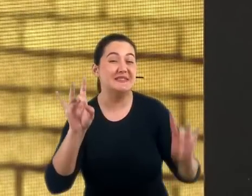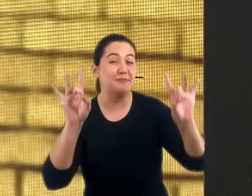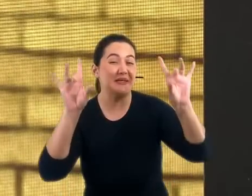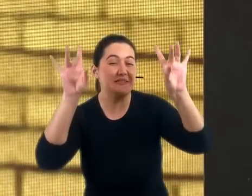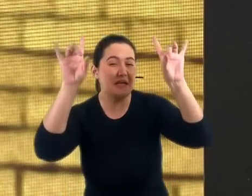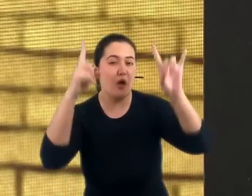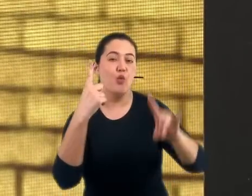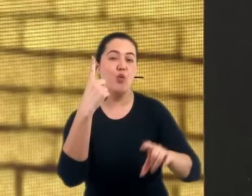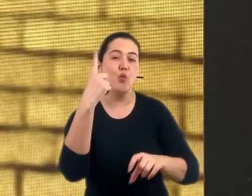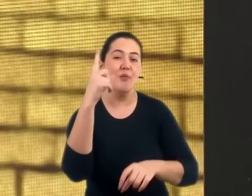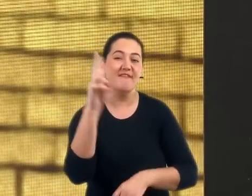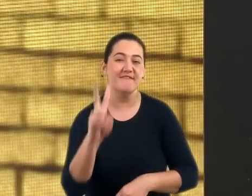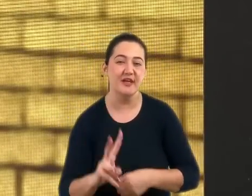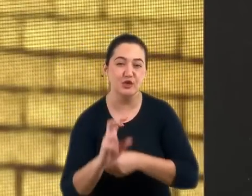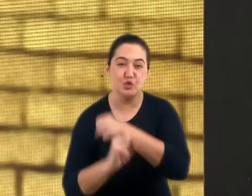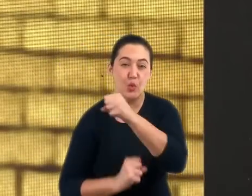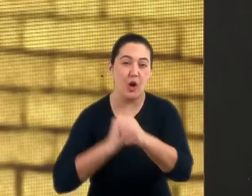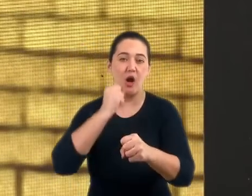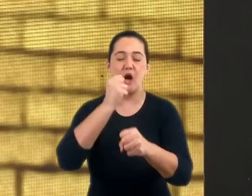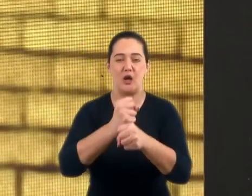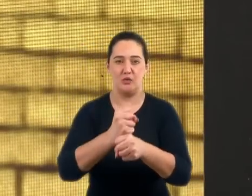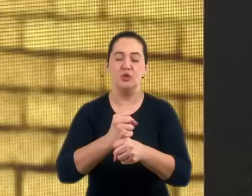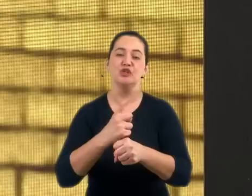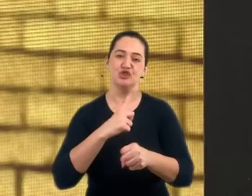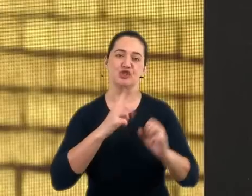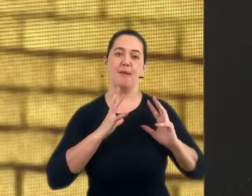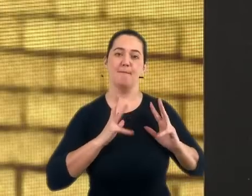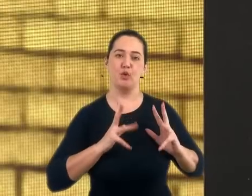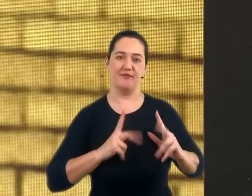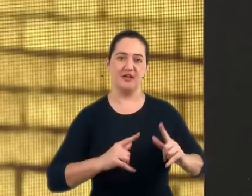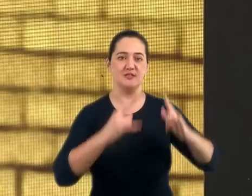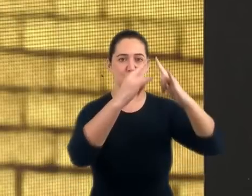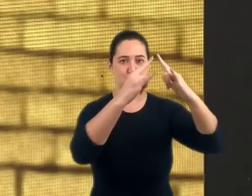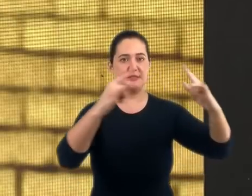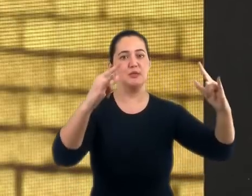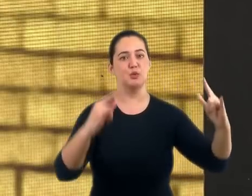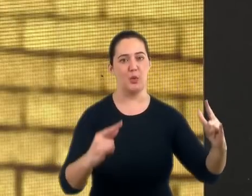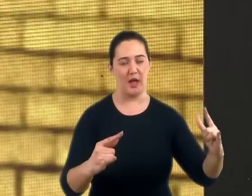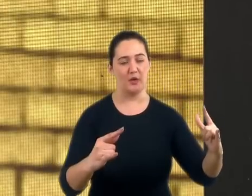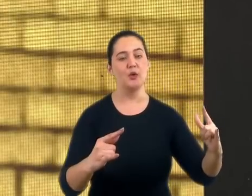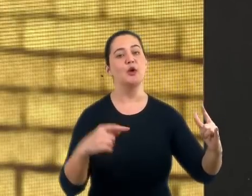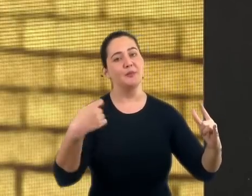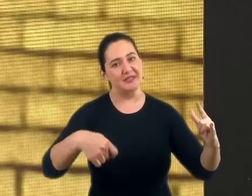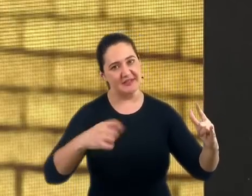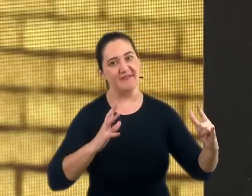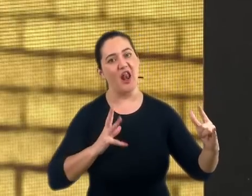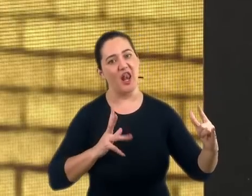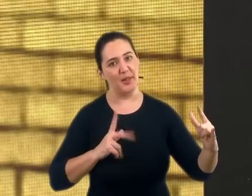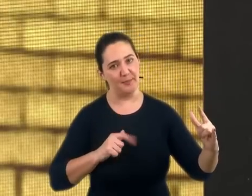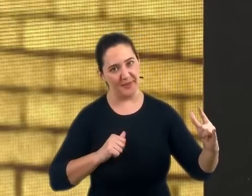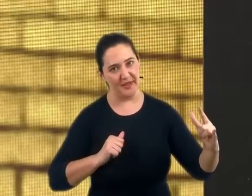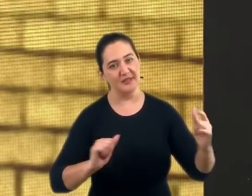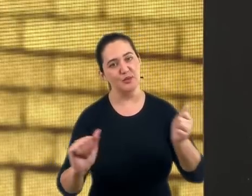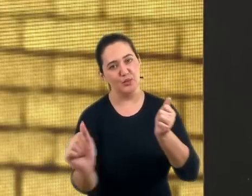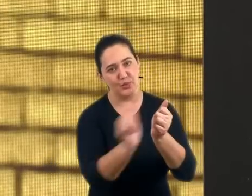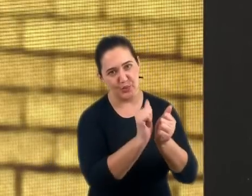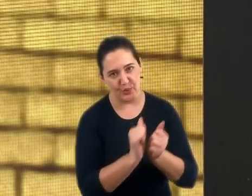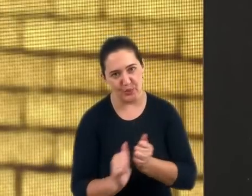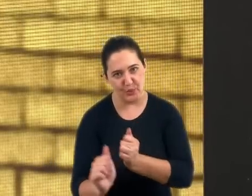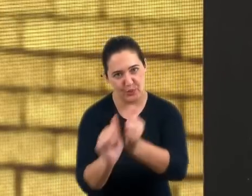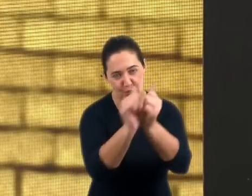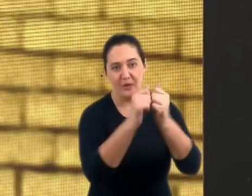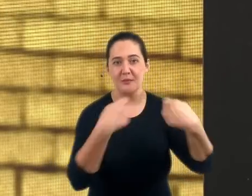o santuário celestial, do qual o santuário da terra era uma cópia, também deveria passar por um tempo de